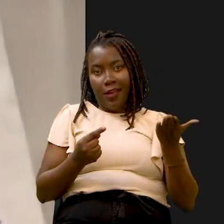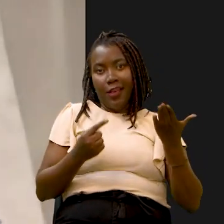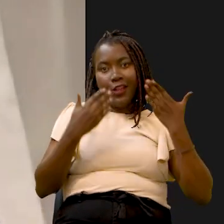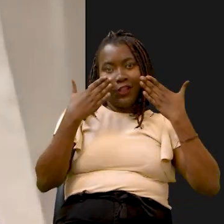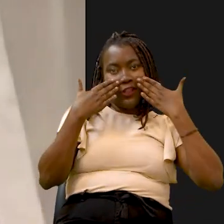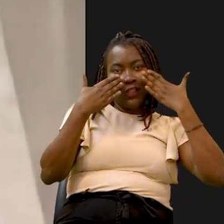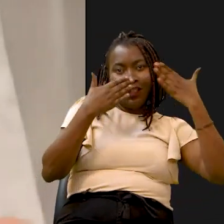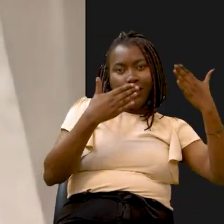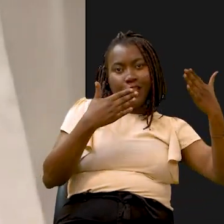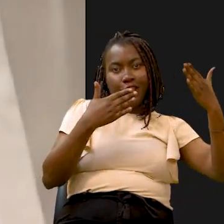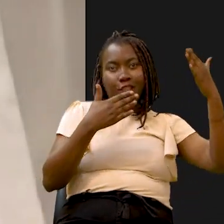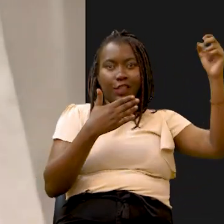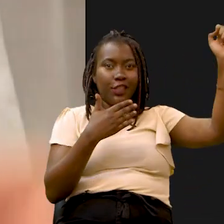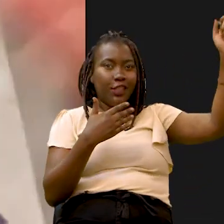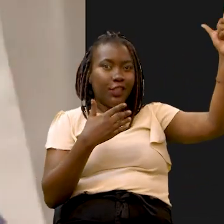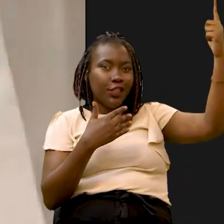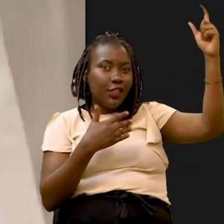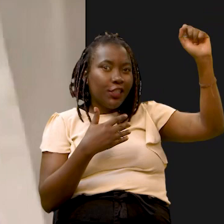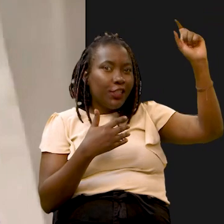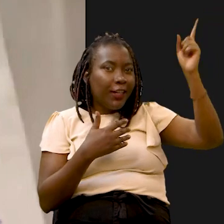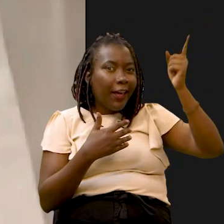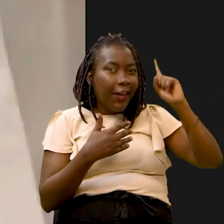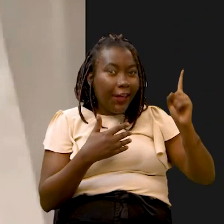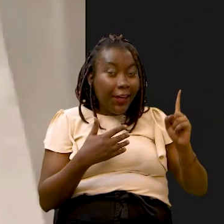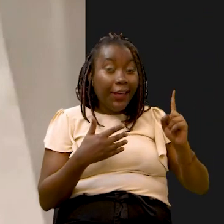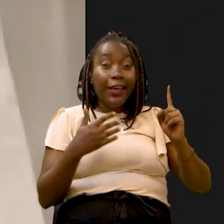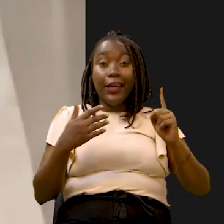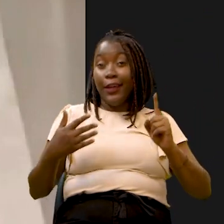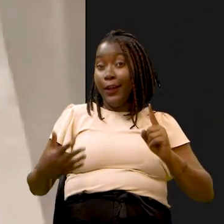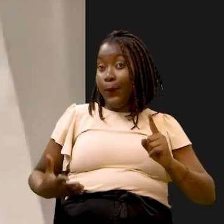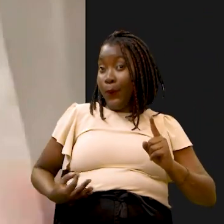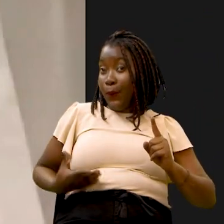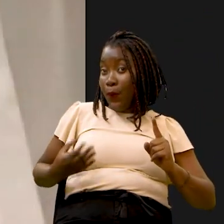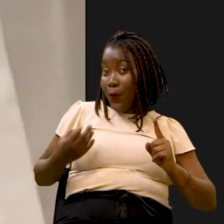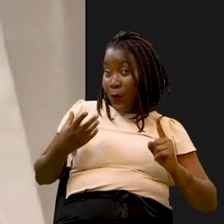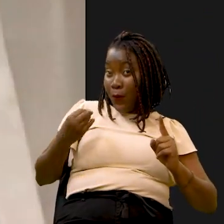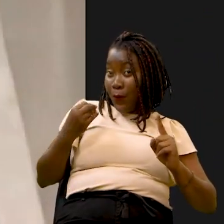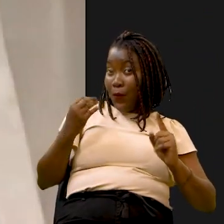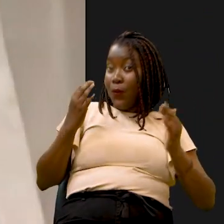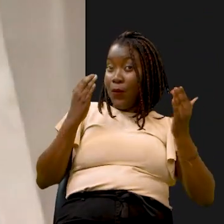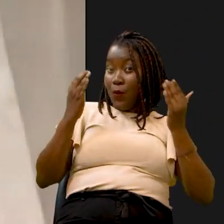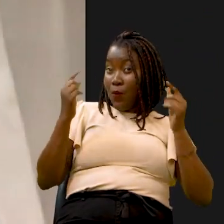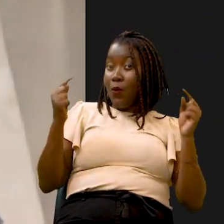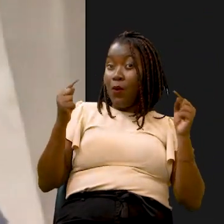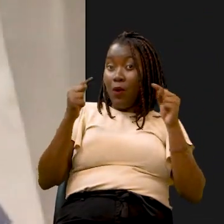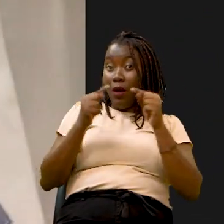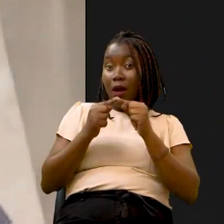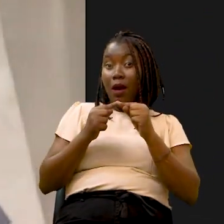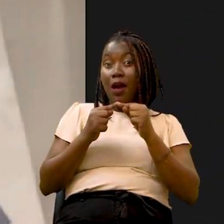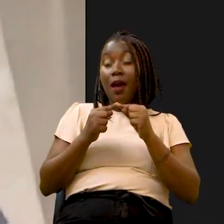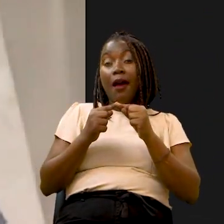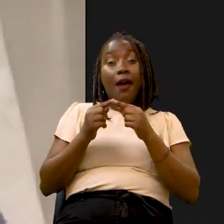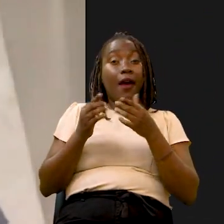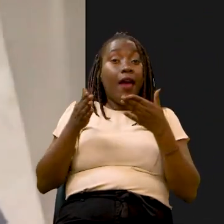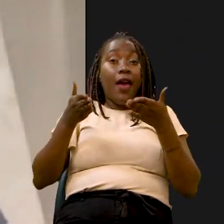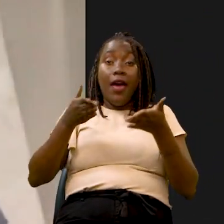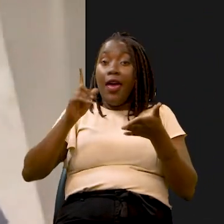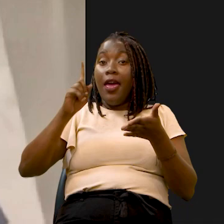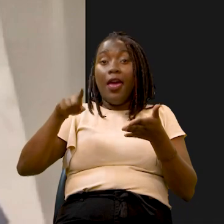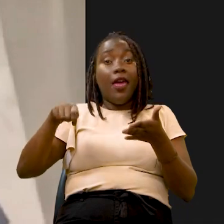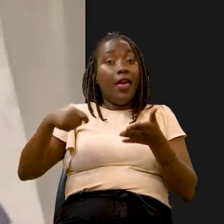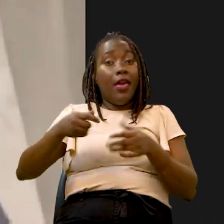né, entre a exposição à radiação do sol e o câncer de pele,